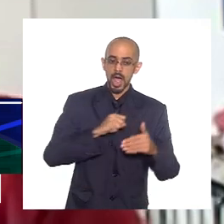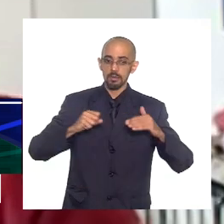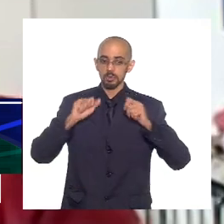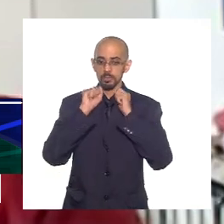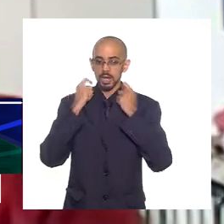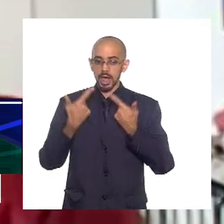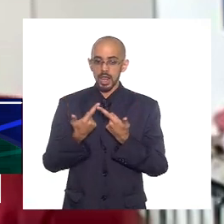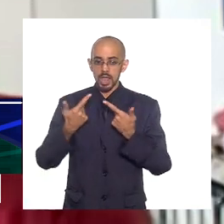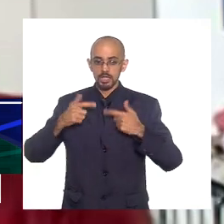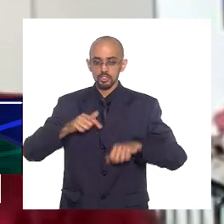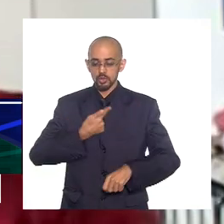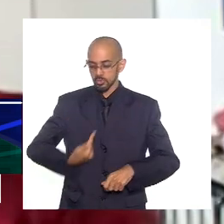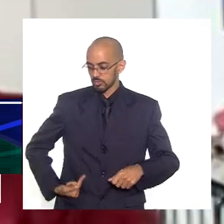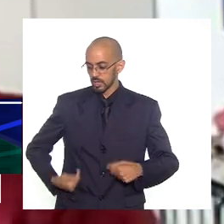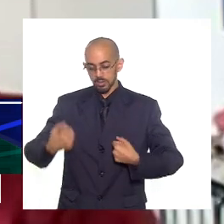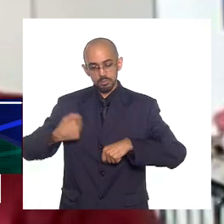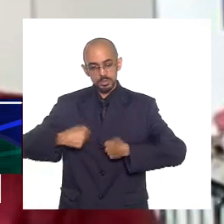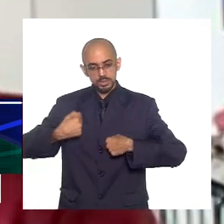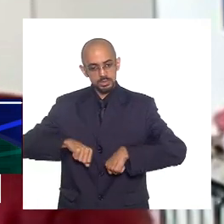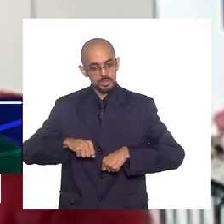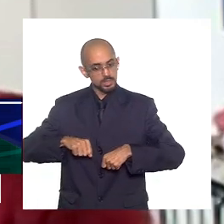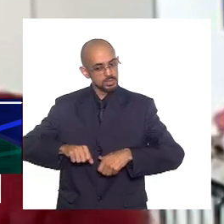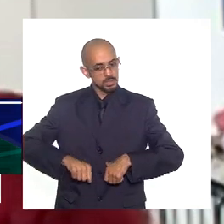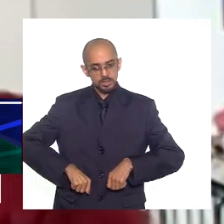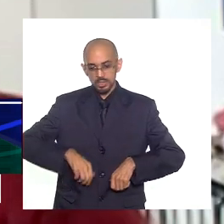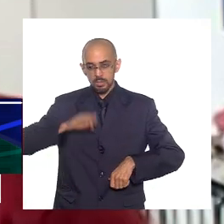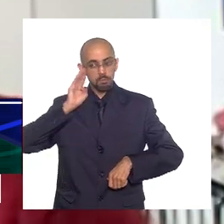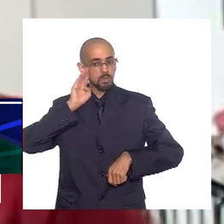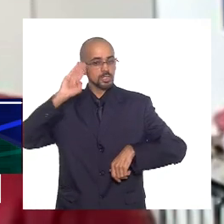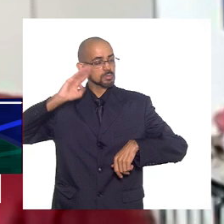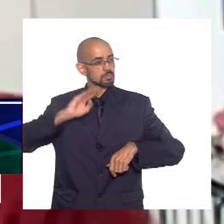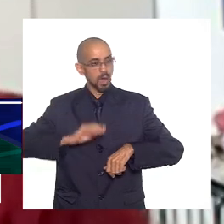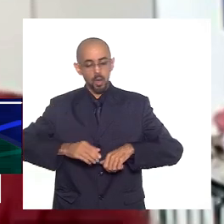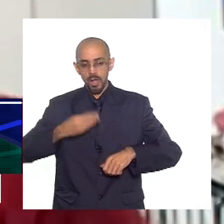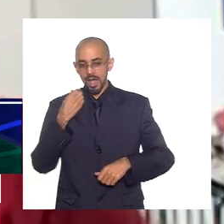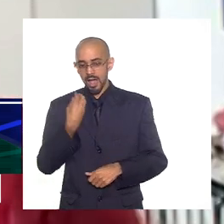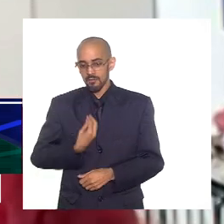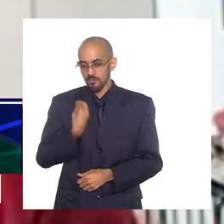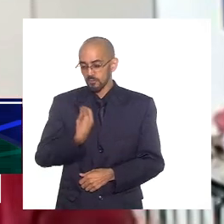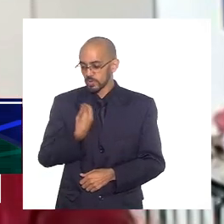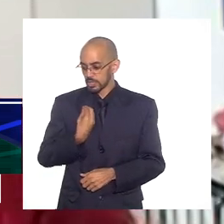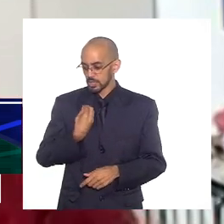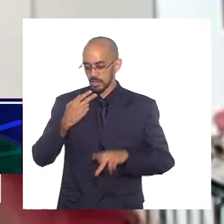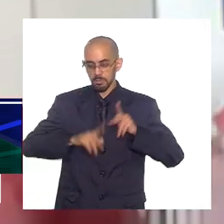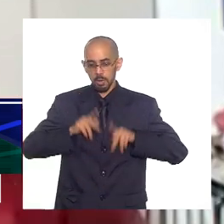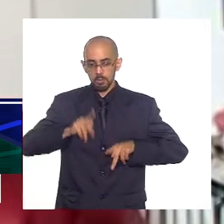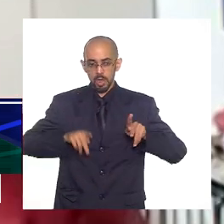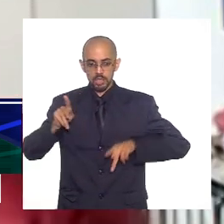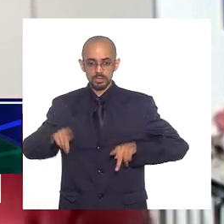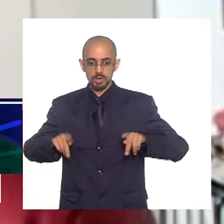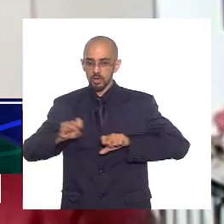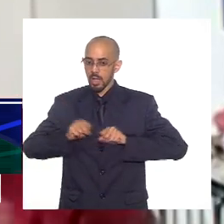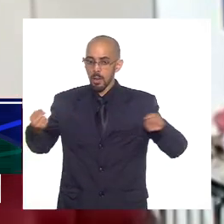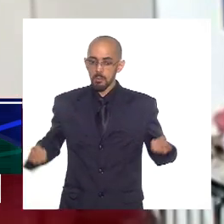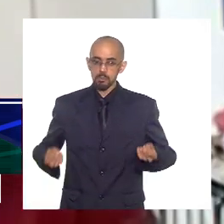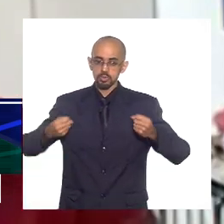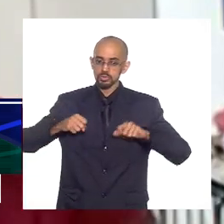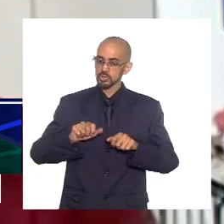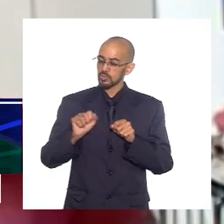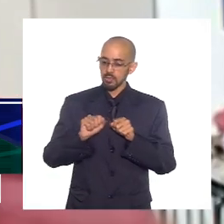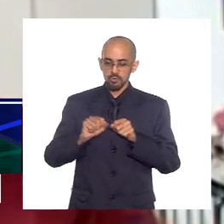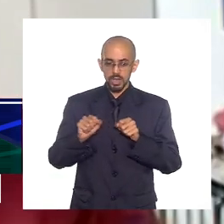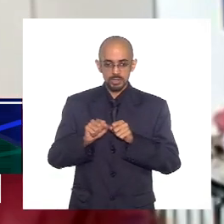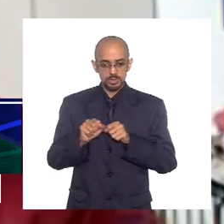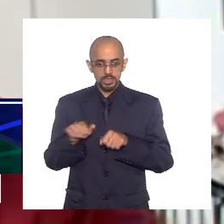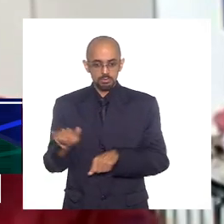dar prioridade àquilo que diz respeito à vida da população. Não é possível fazer reforma no secretariado, fazer costura política,